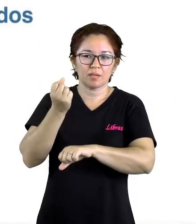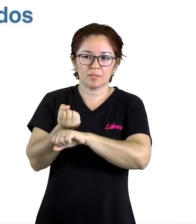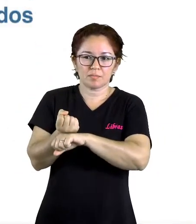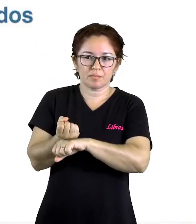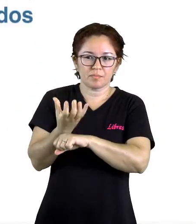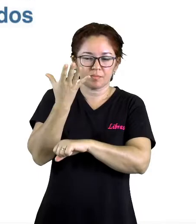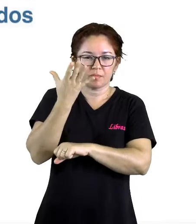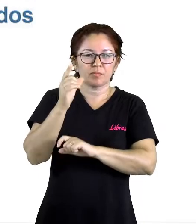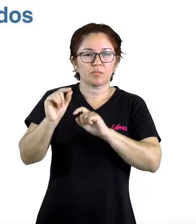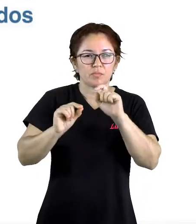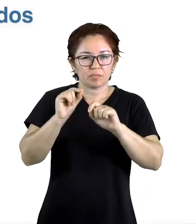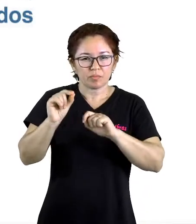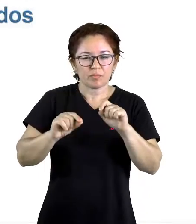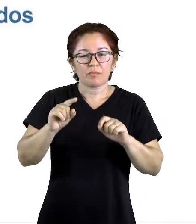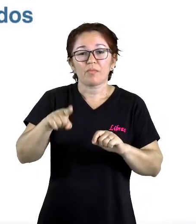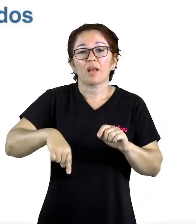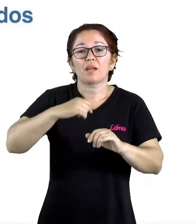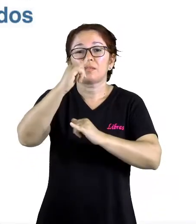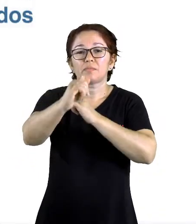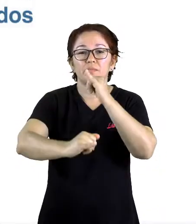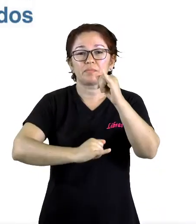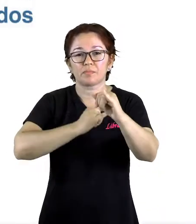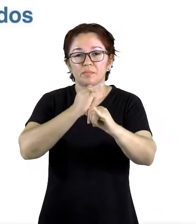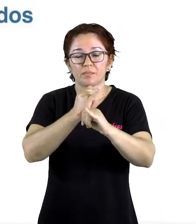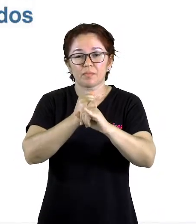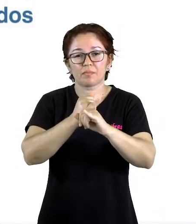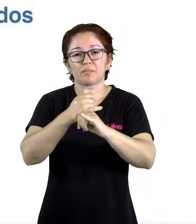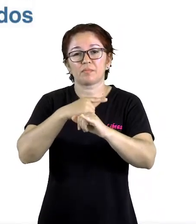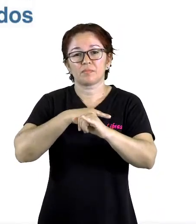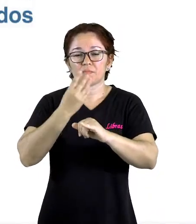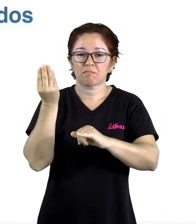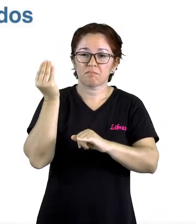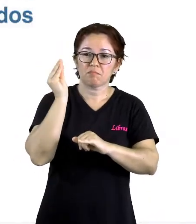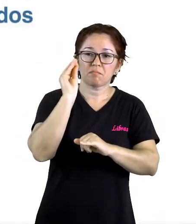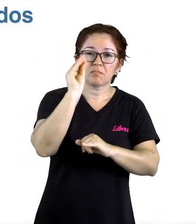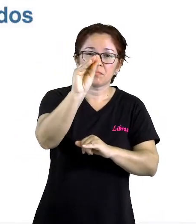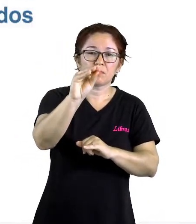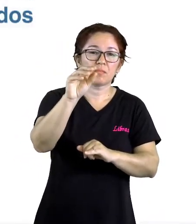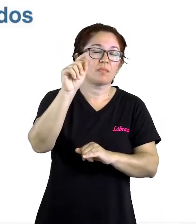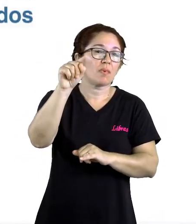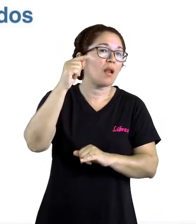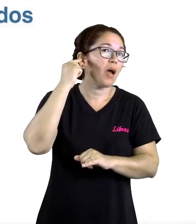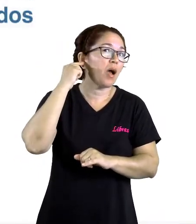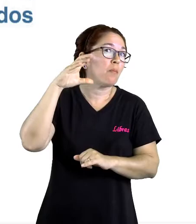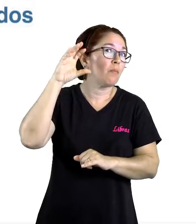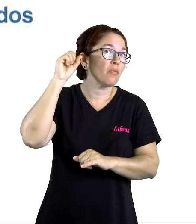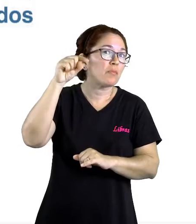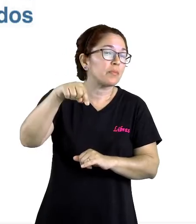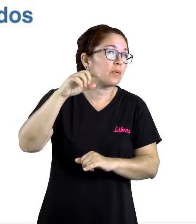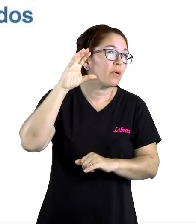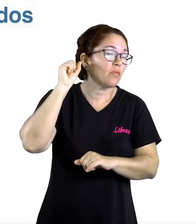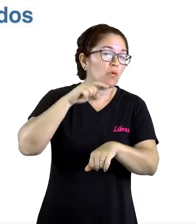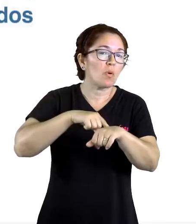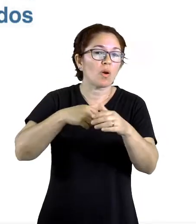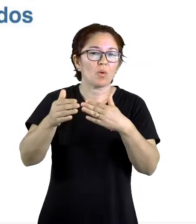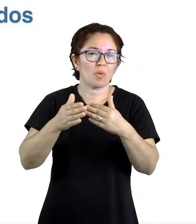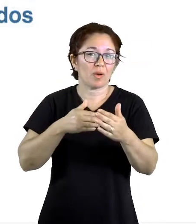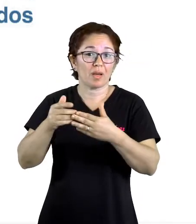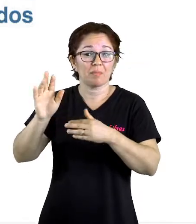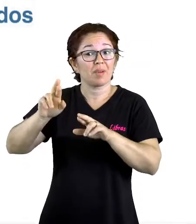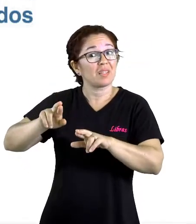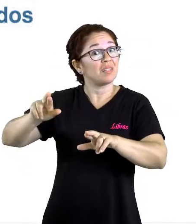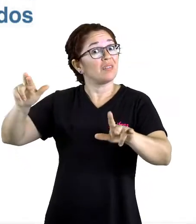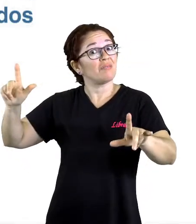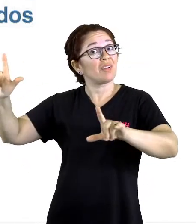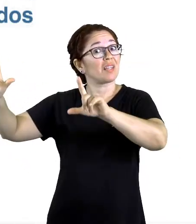na internet para serem escutados a qualquer hora, diferentemente de um programa de rádio ou TV, por